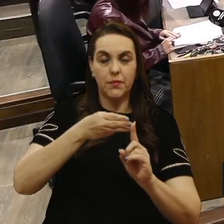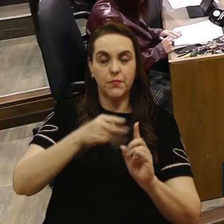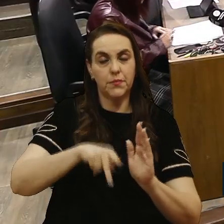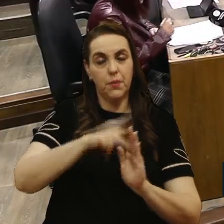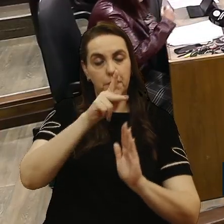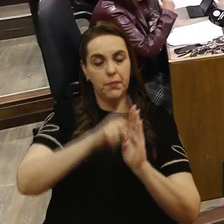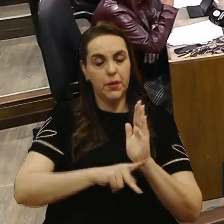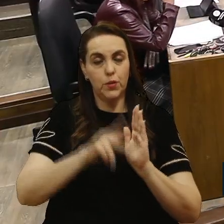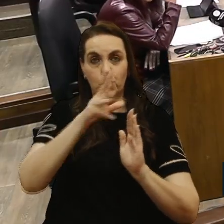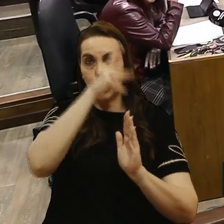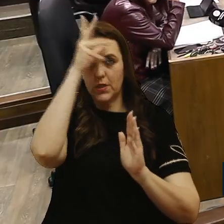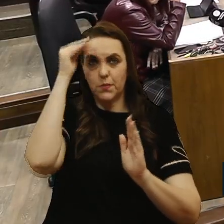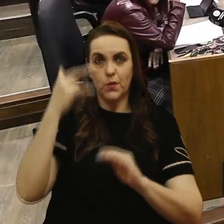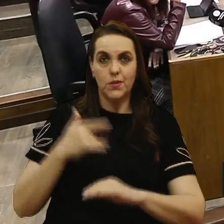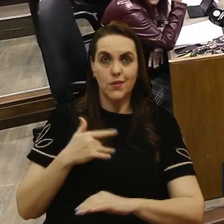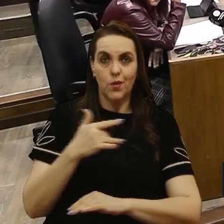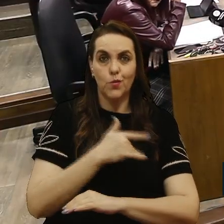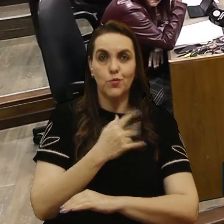Municipal de Saúde